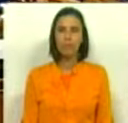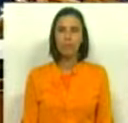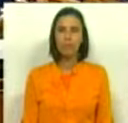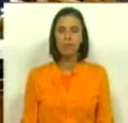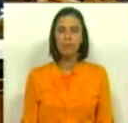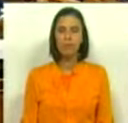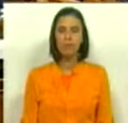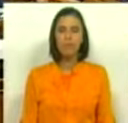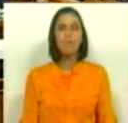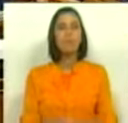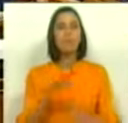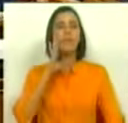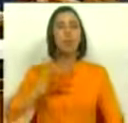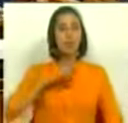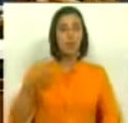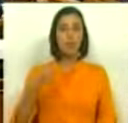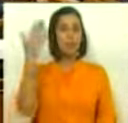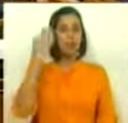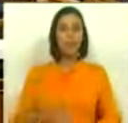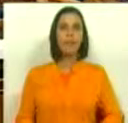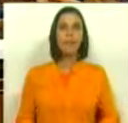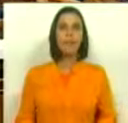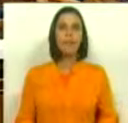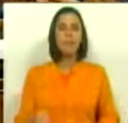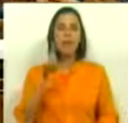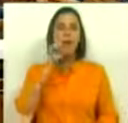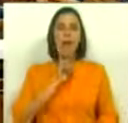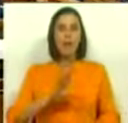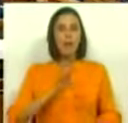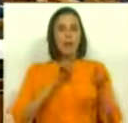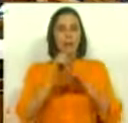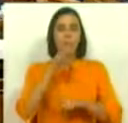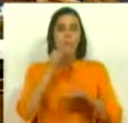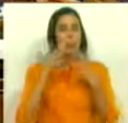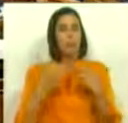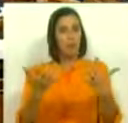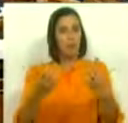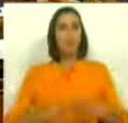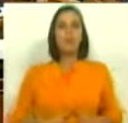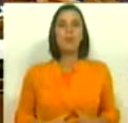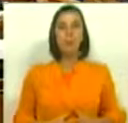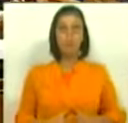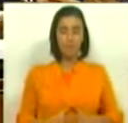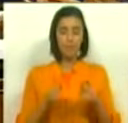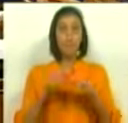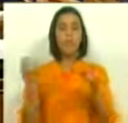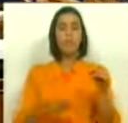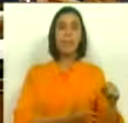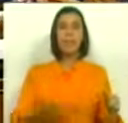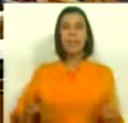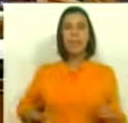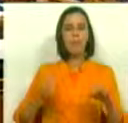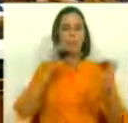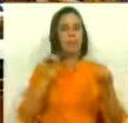Bom dia. Senhora Presidente, senhoras e senhores deputados, o desemprego é